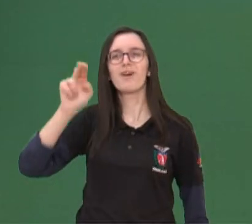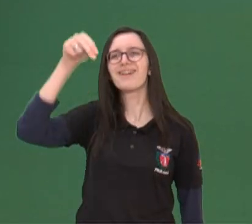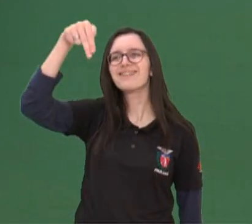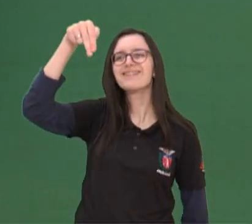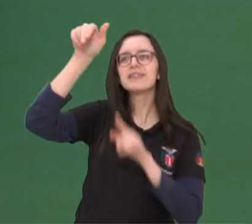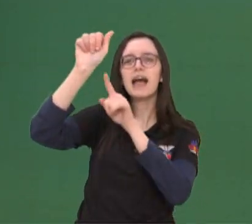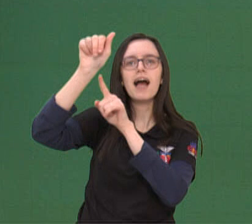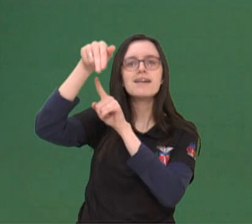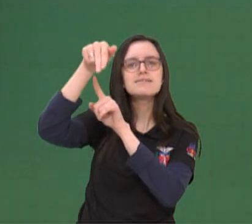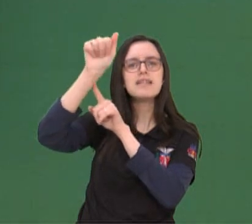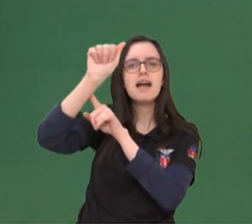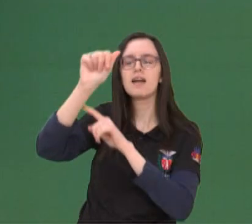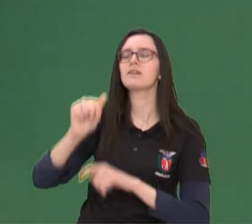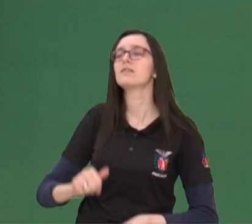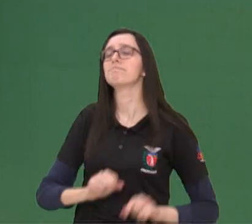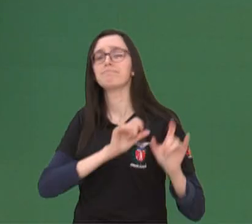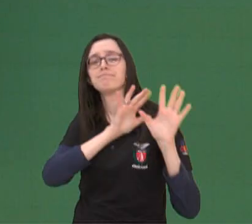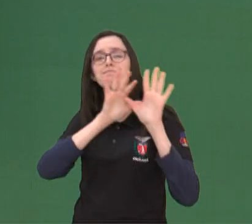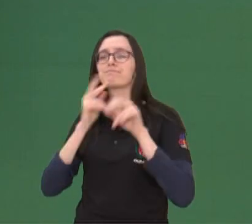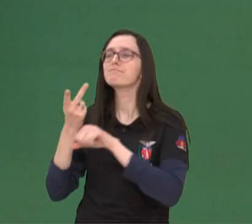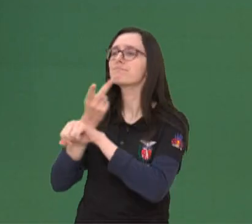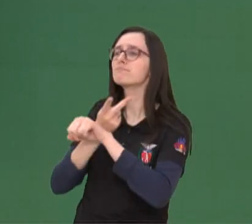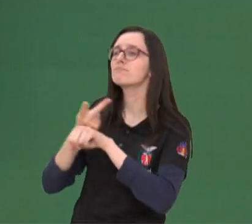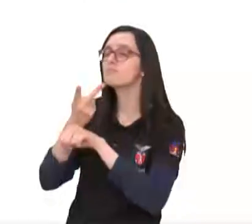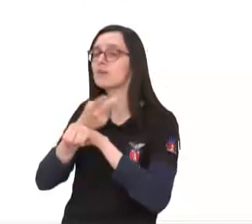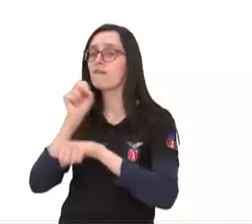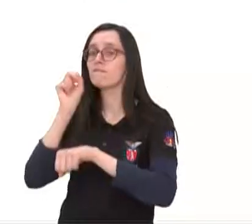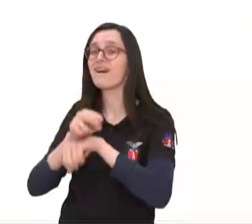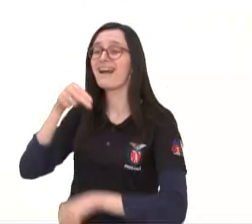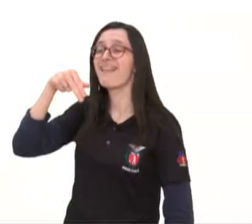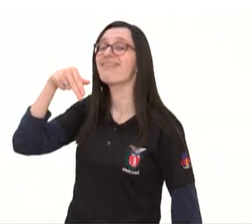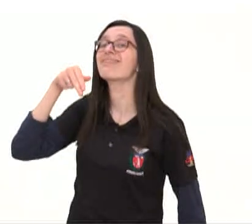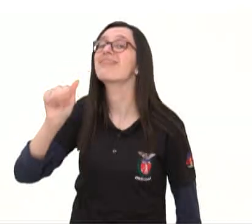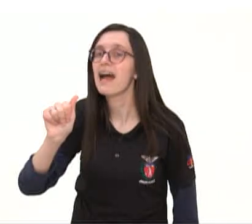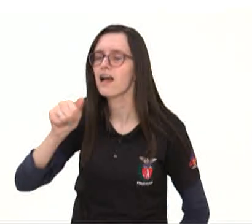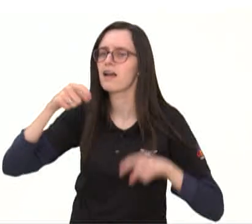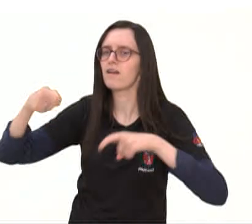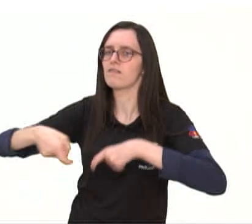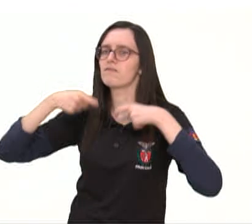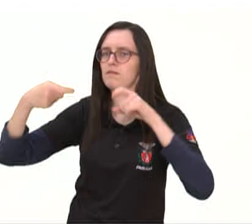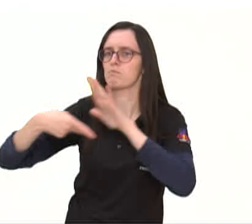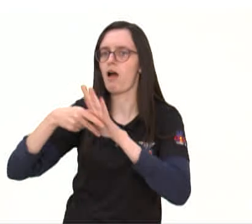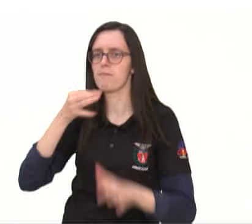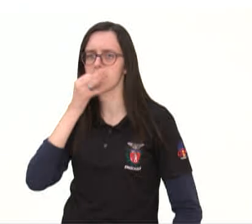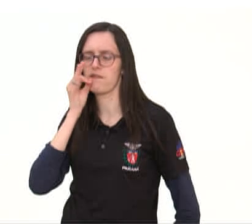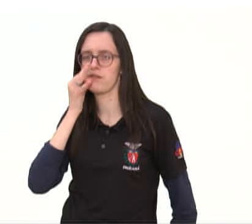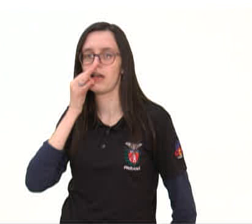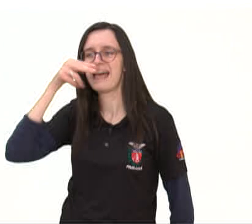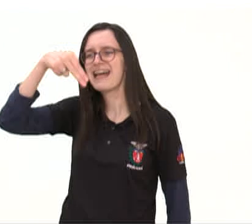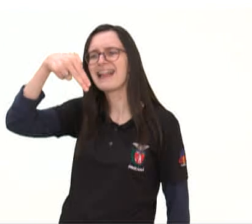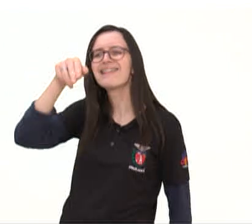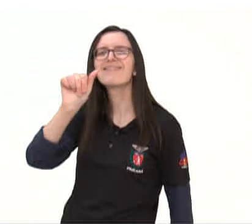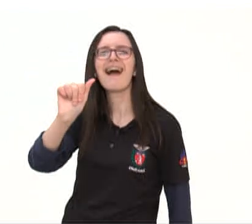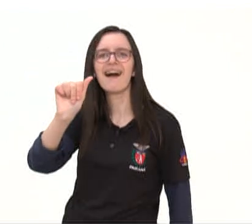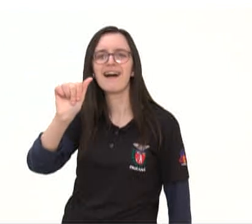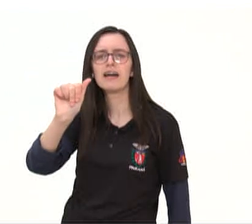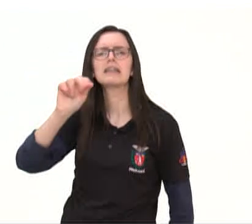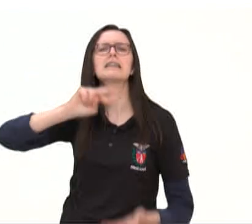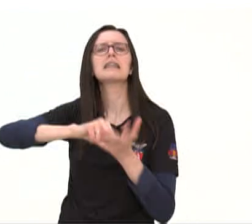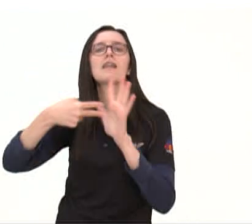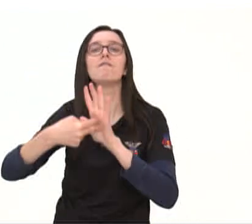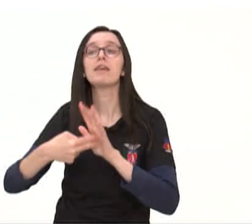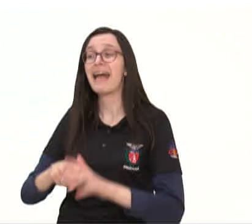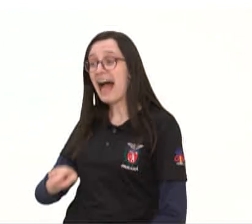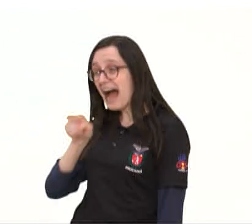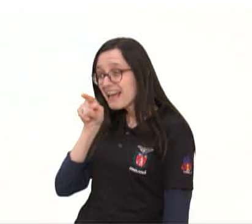tá? Foram procurar emprego na fazenda de café. Nesse caso, o uso do artigo definido, a,